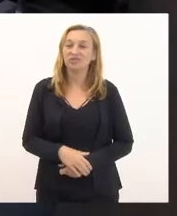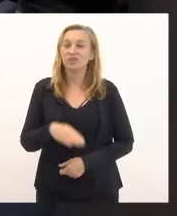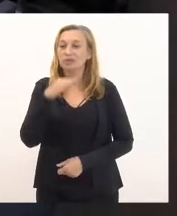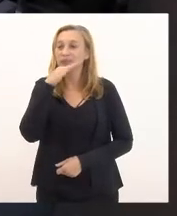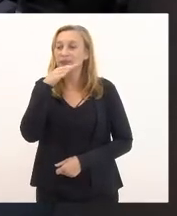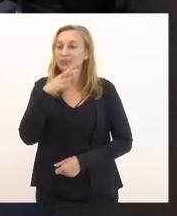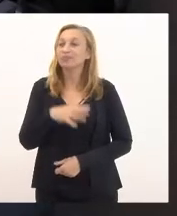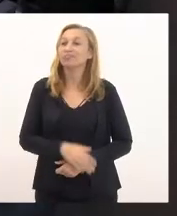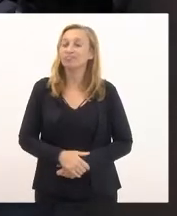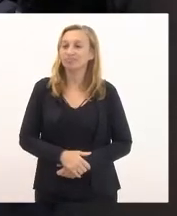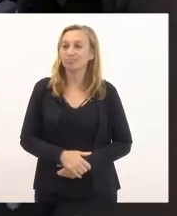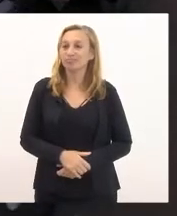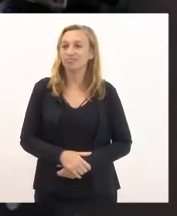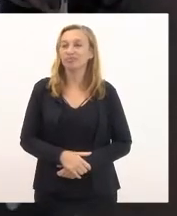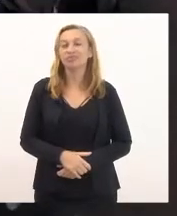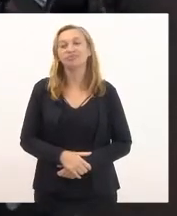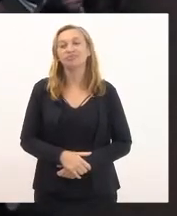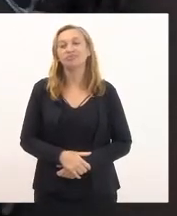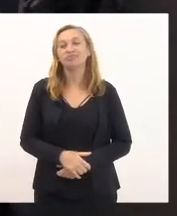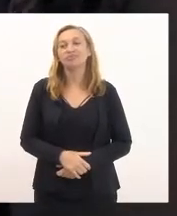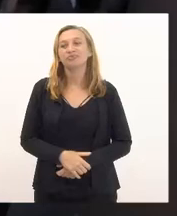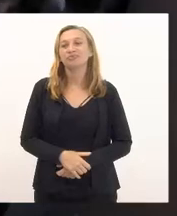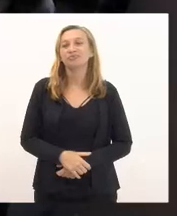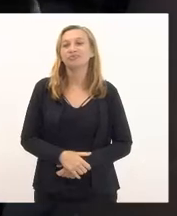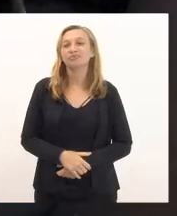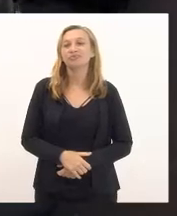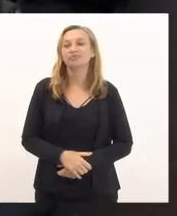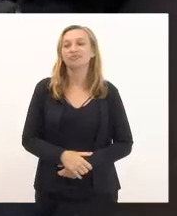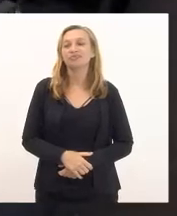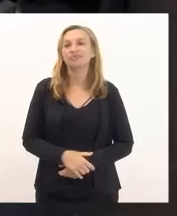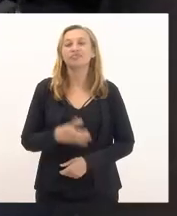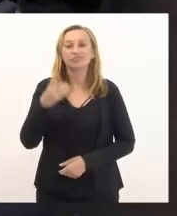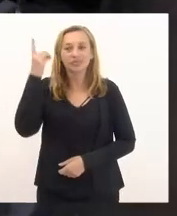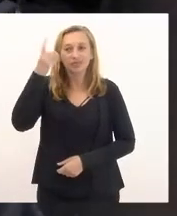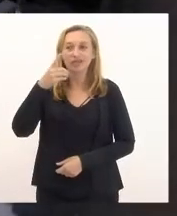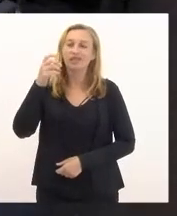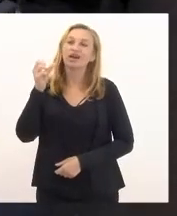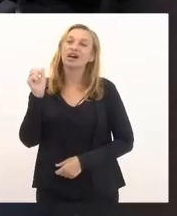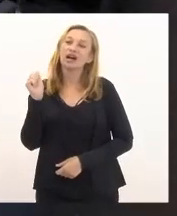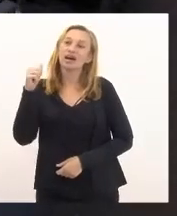Chiquinho, para emitir parecer, ok, favorável. Deputado Anderson.